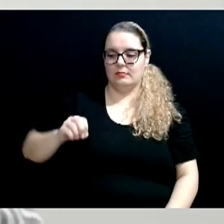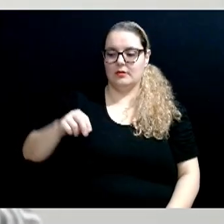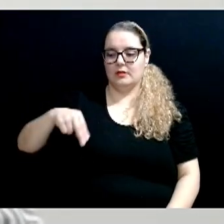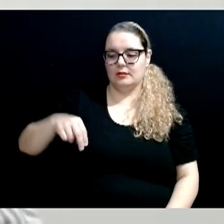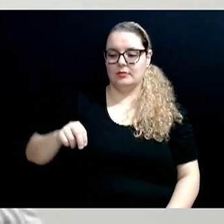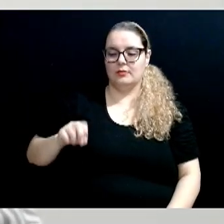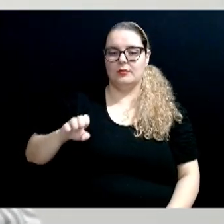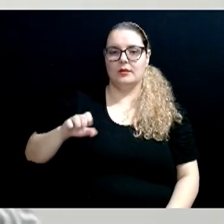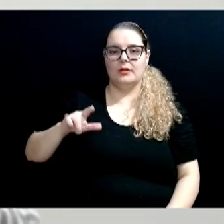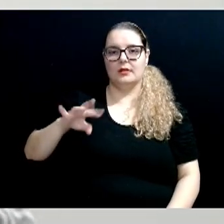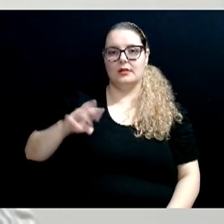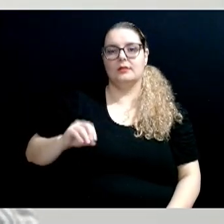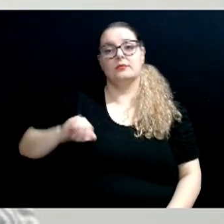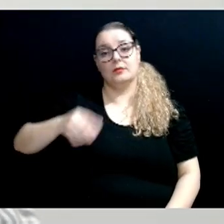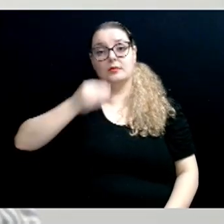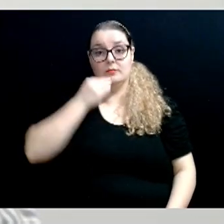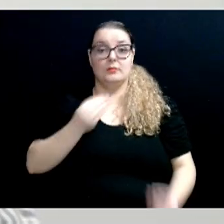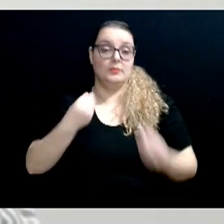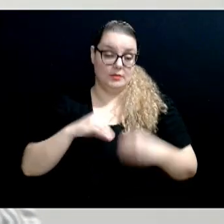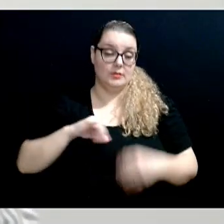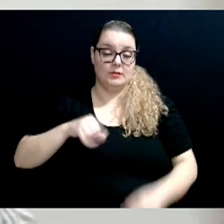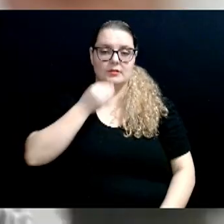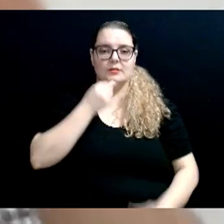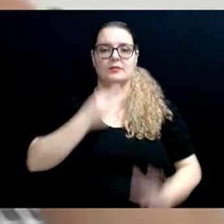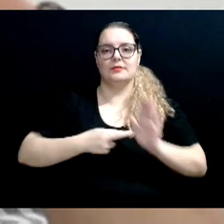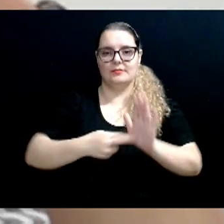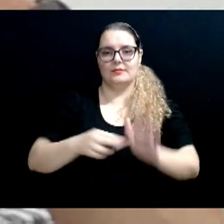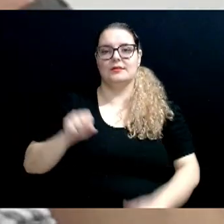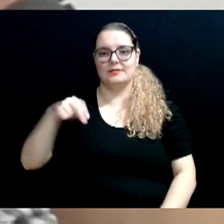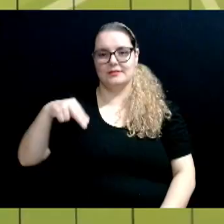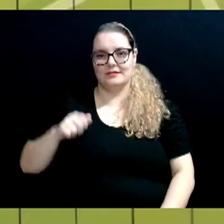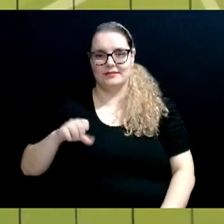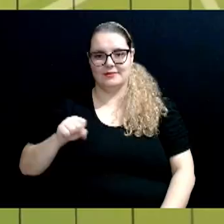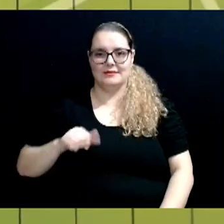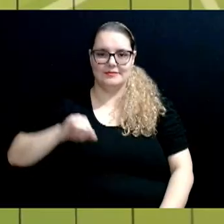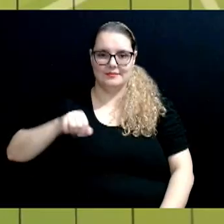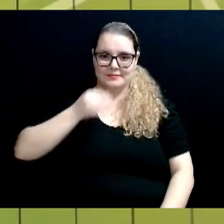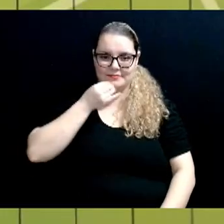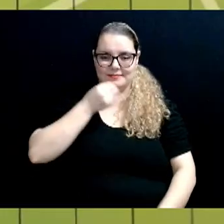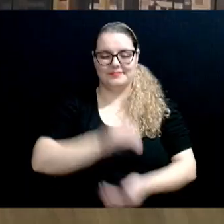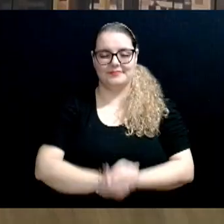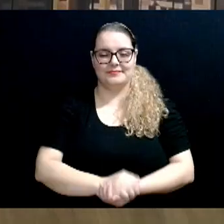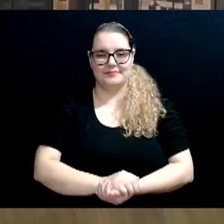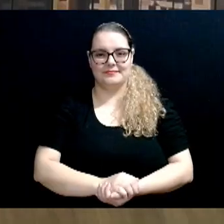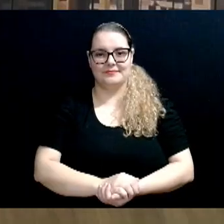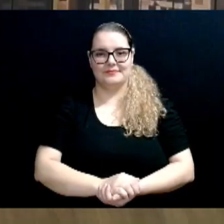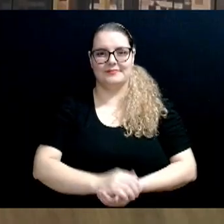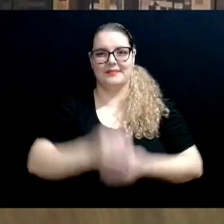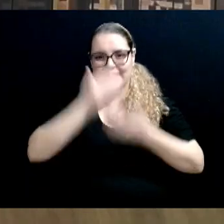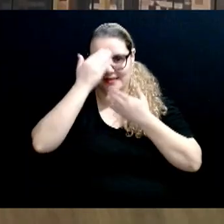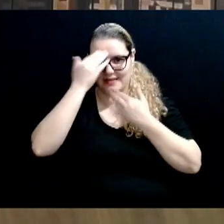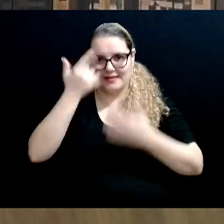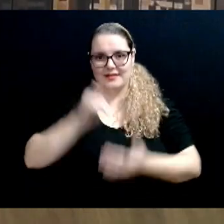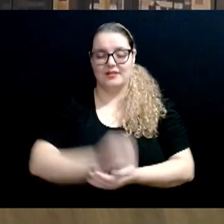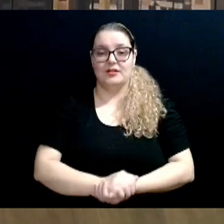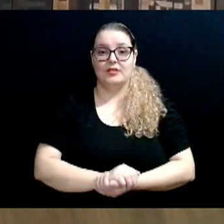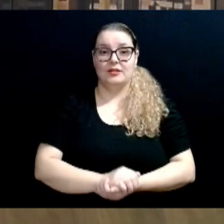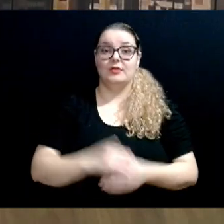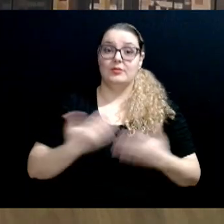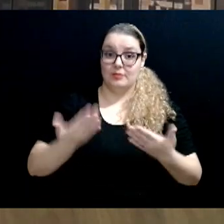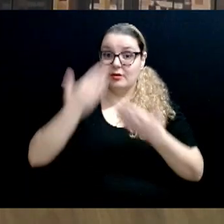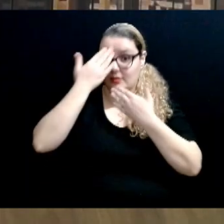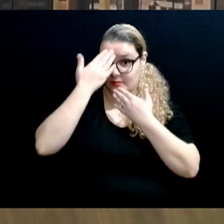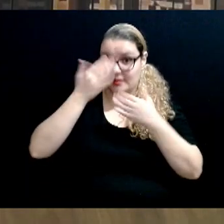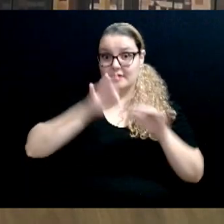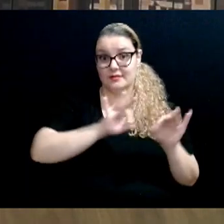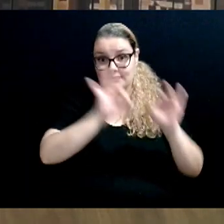e poder representar a Sanasa nessas oportunidades. Agradeço mais uma vez. Obrigada também pela sua audiência e você